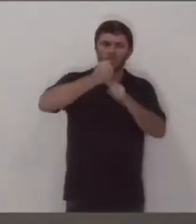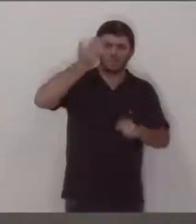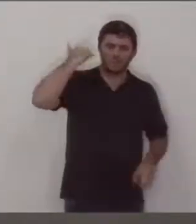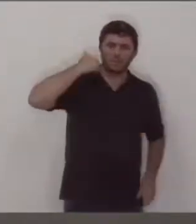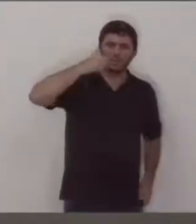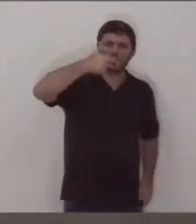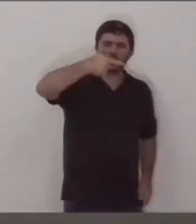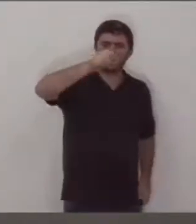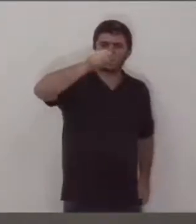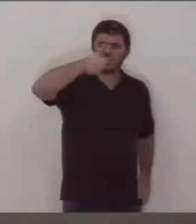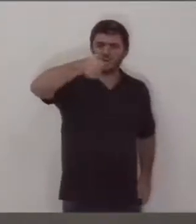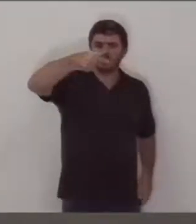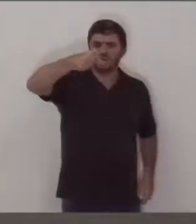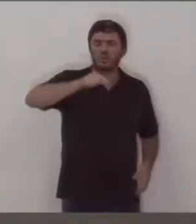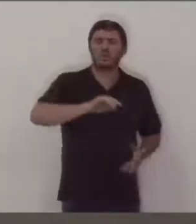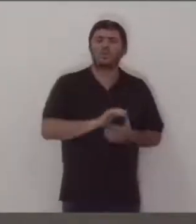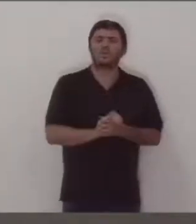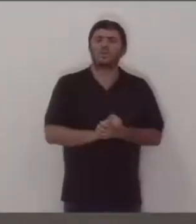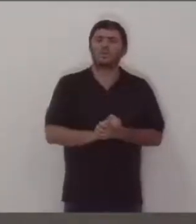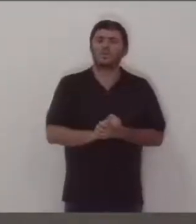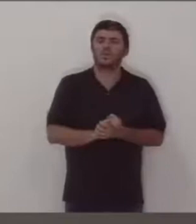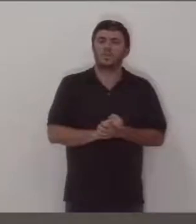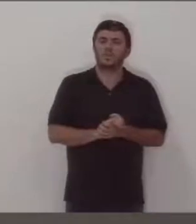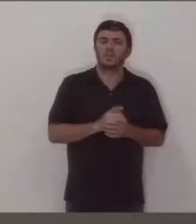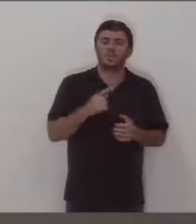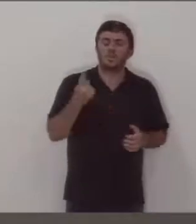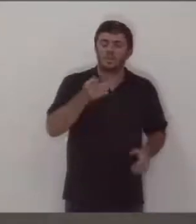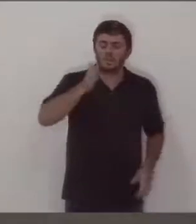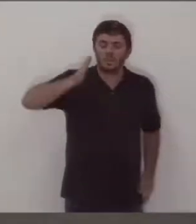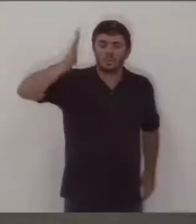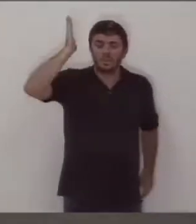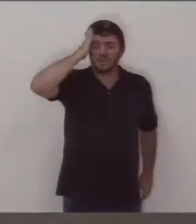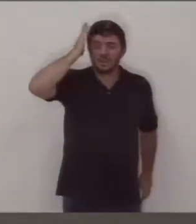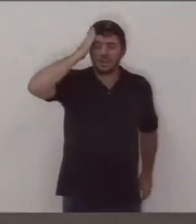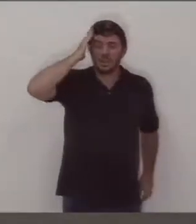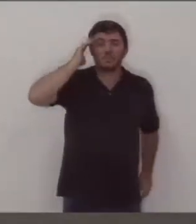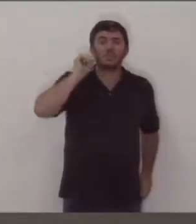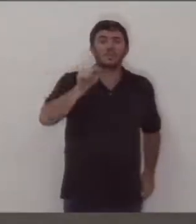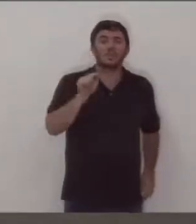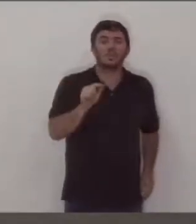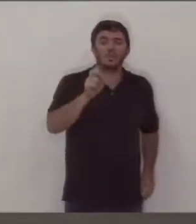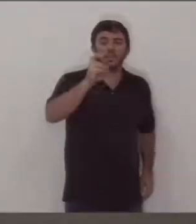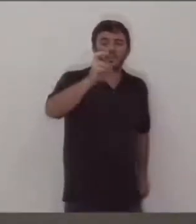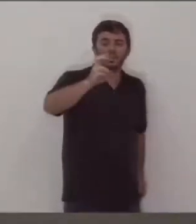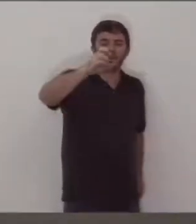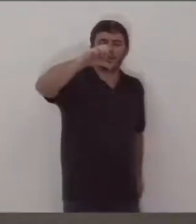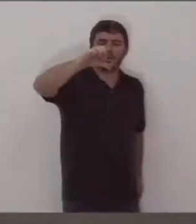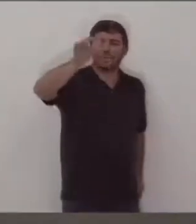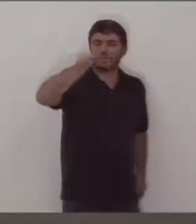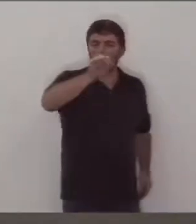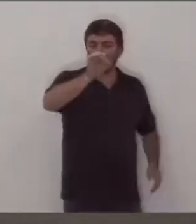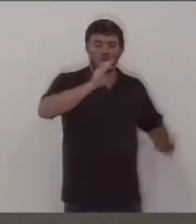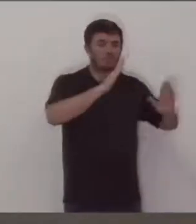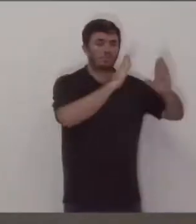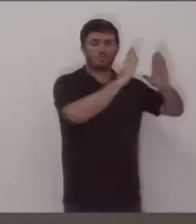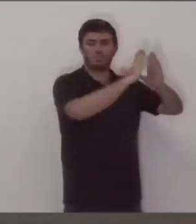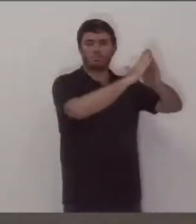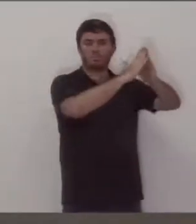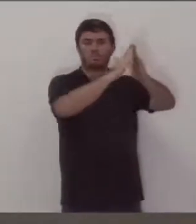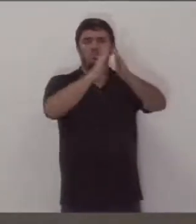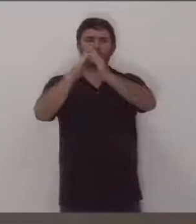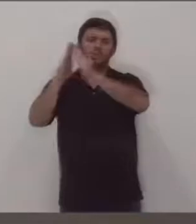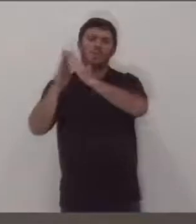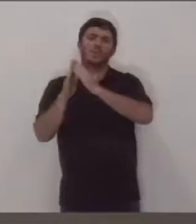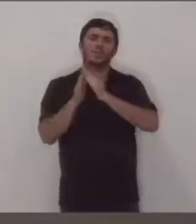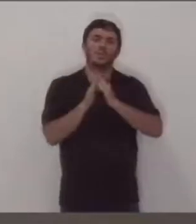assinado o contrato ali. Então, em 2017, já se sabia que 59% das residências